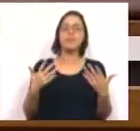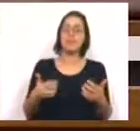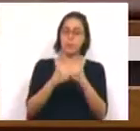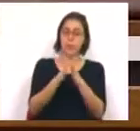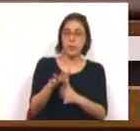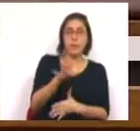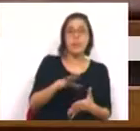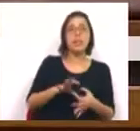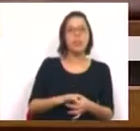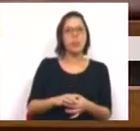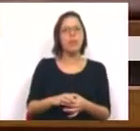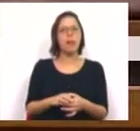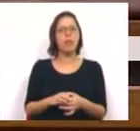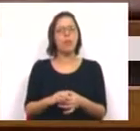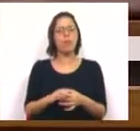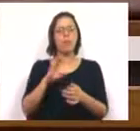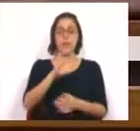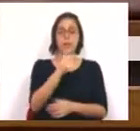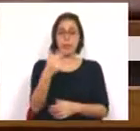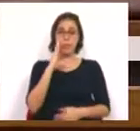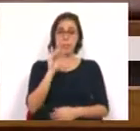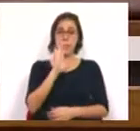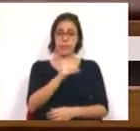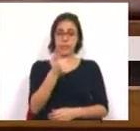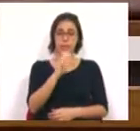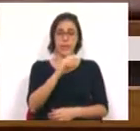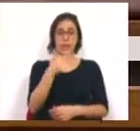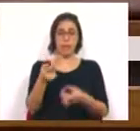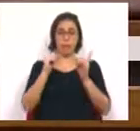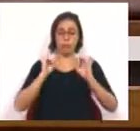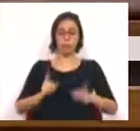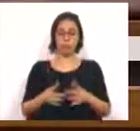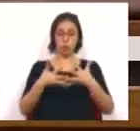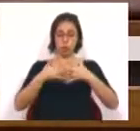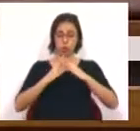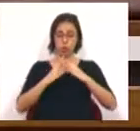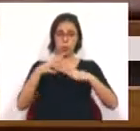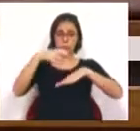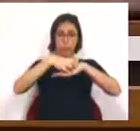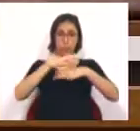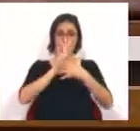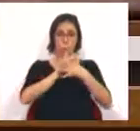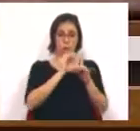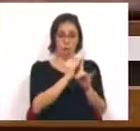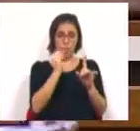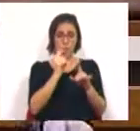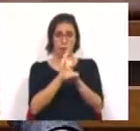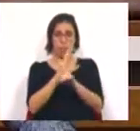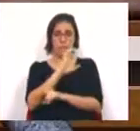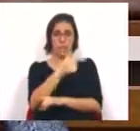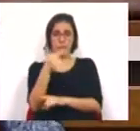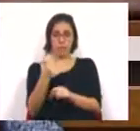esta situação o facto do Banco CTT ter sido implementado sobre a estrutura das estações de correio do